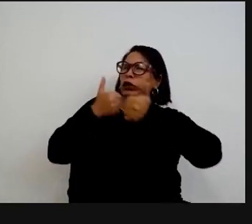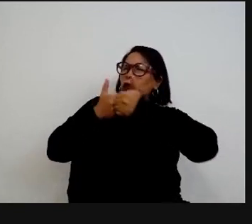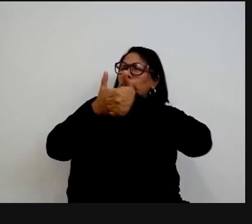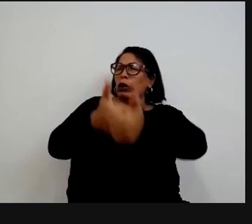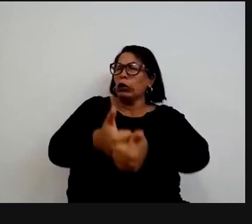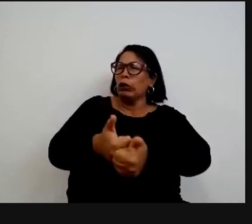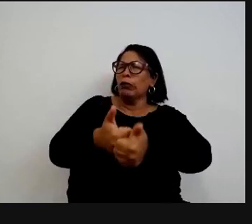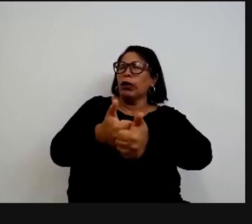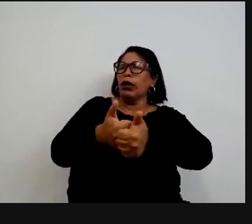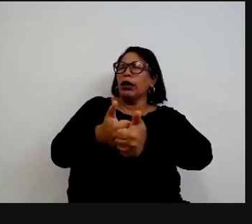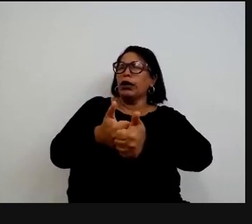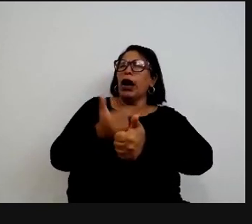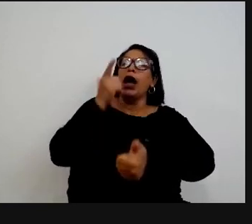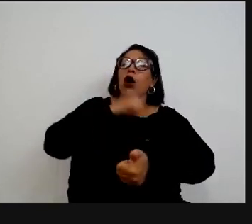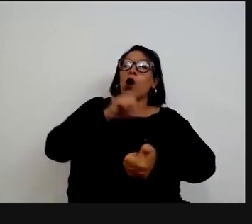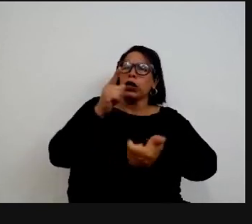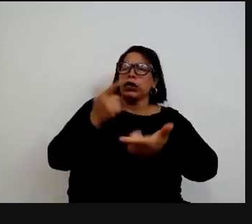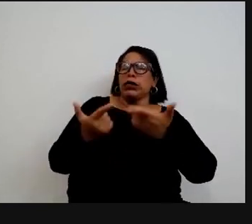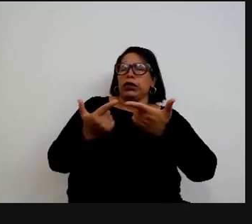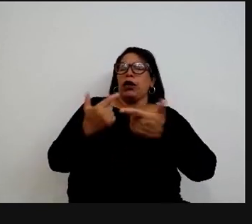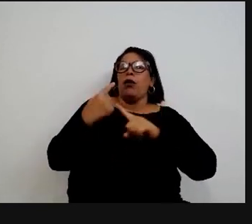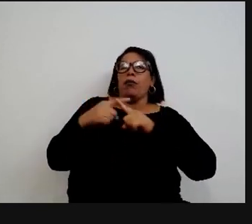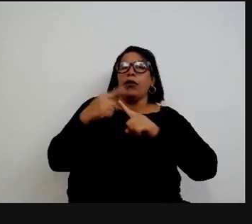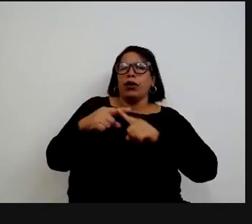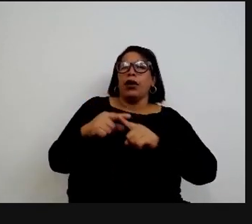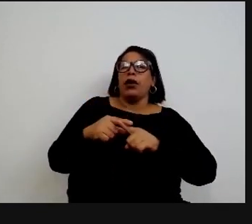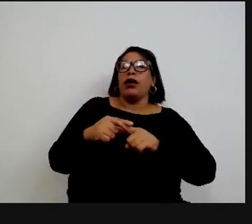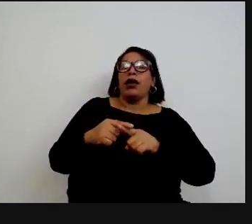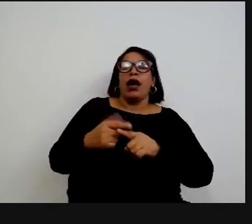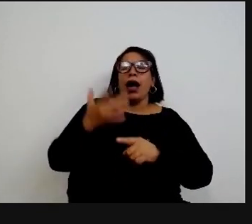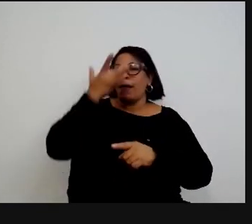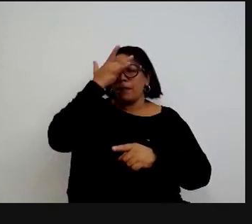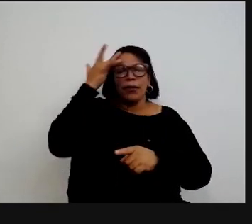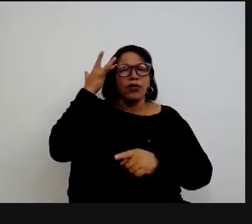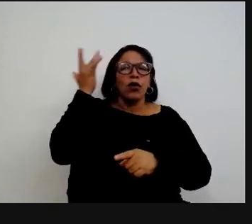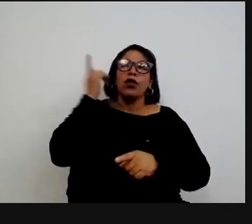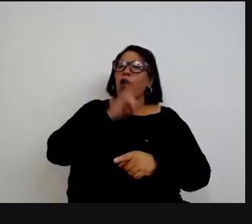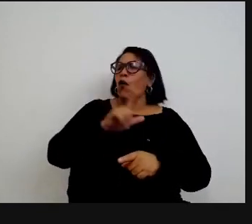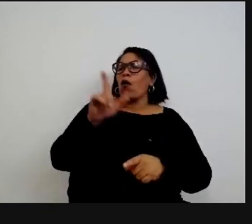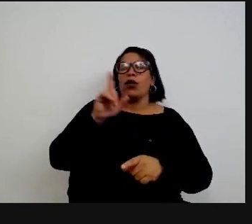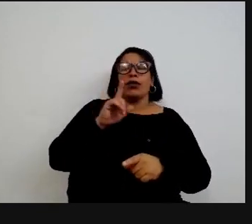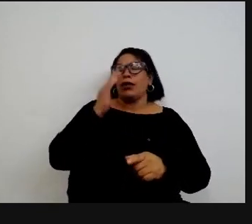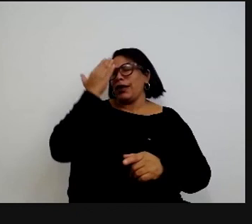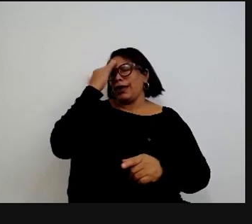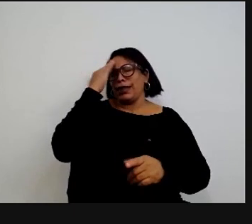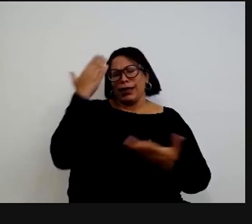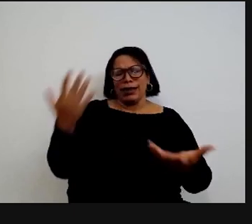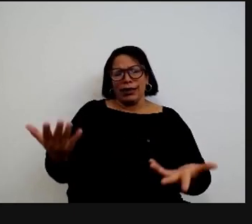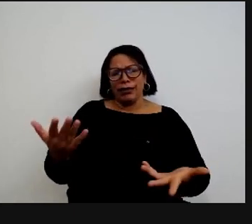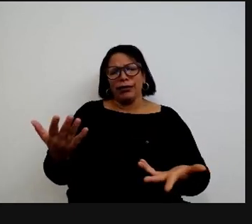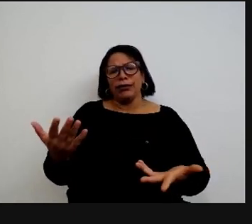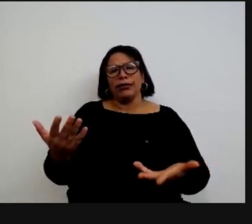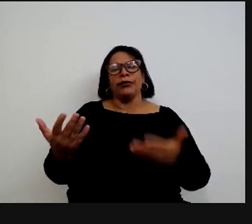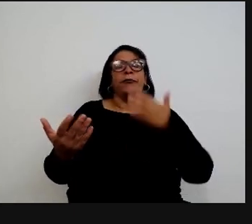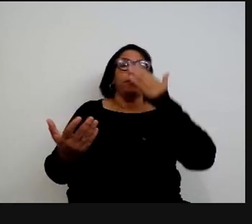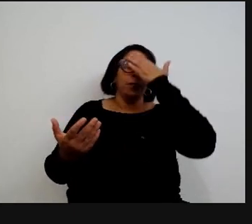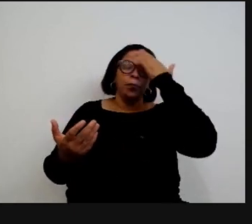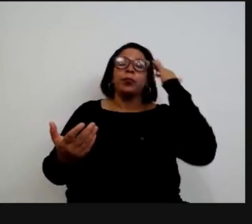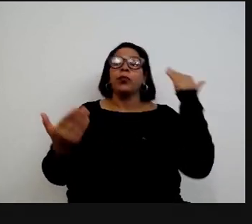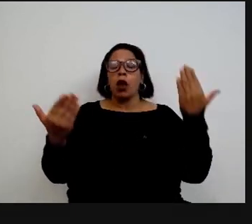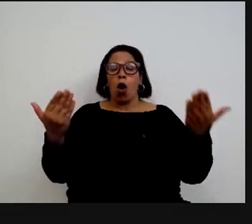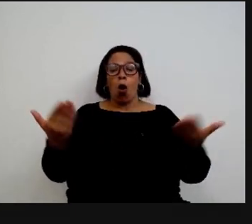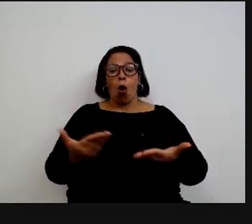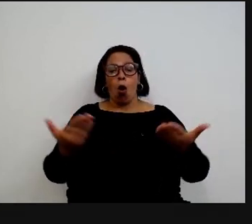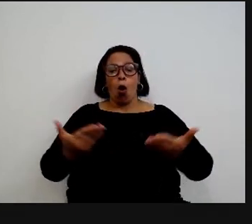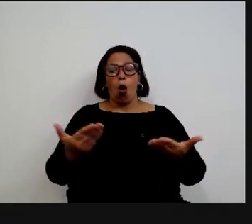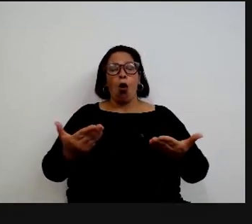acompanhar e não conseguia passar para ele essa questão, porque eu falava, ele não atendia esse ponto. E aí